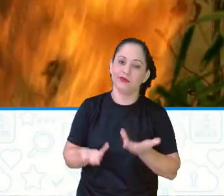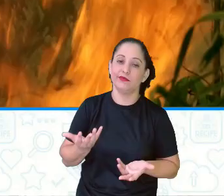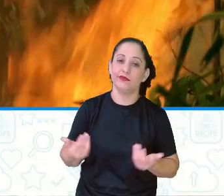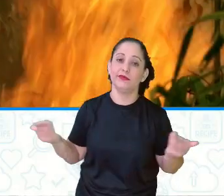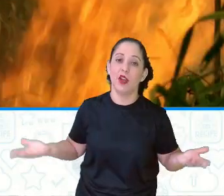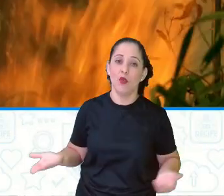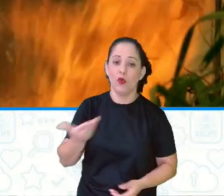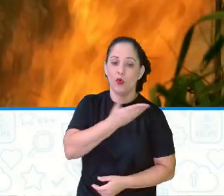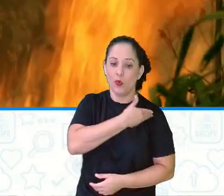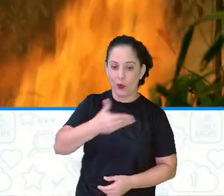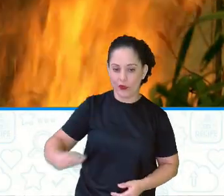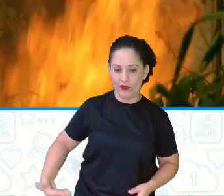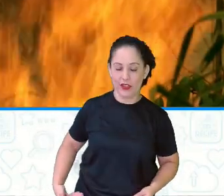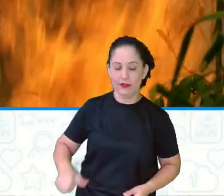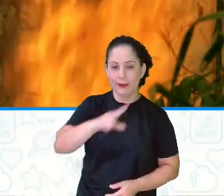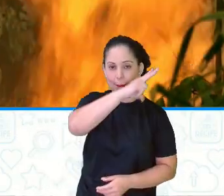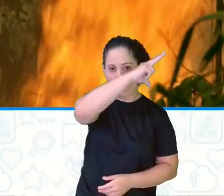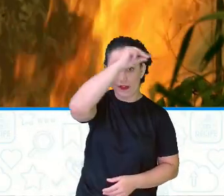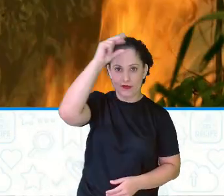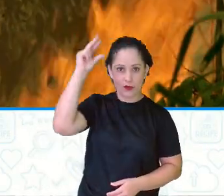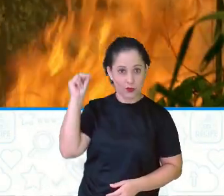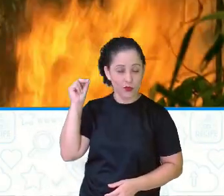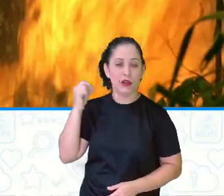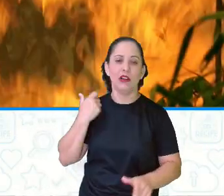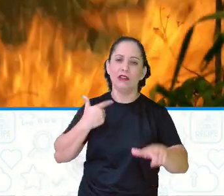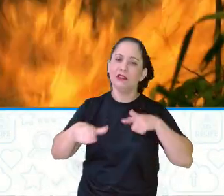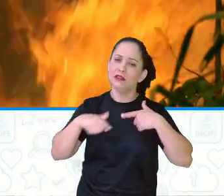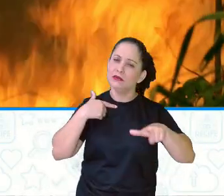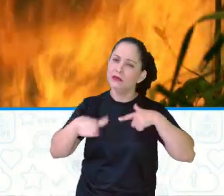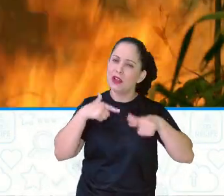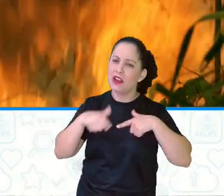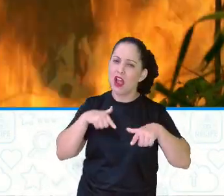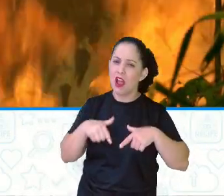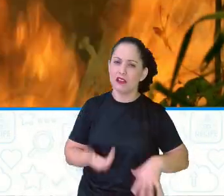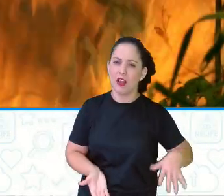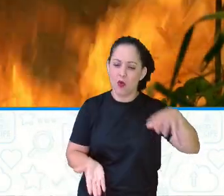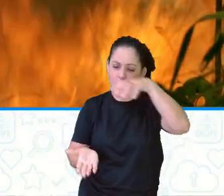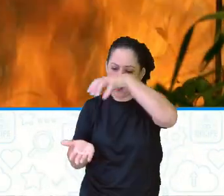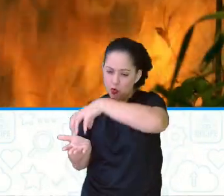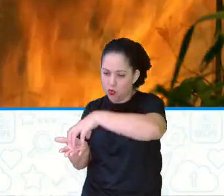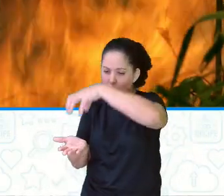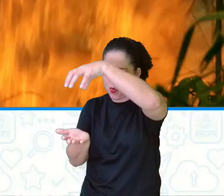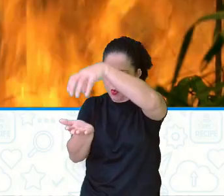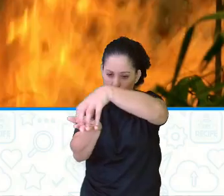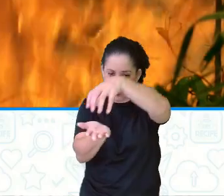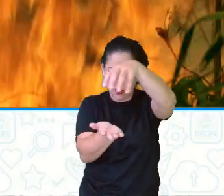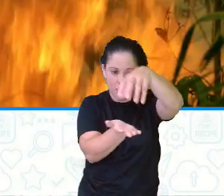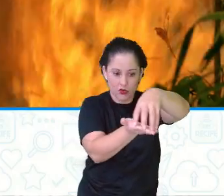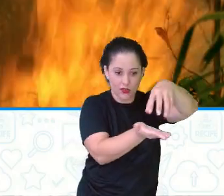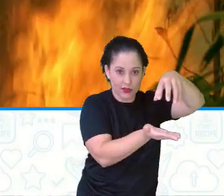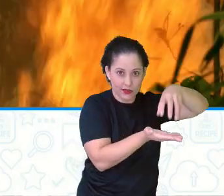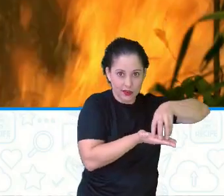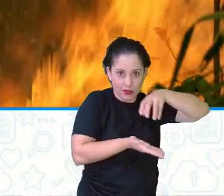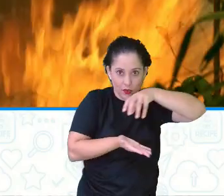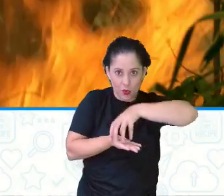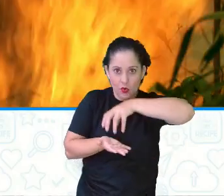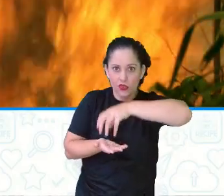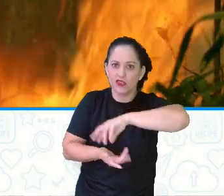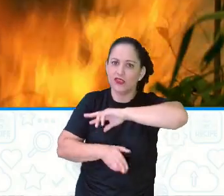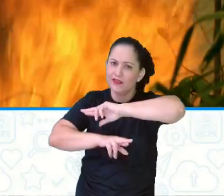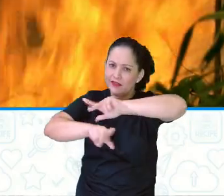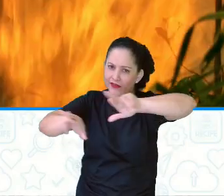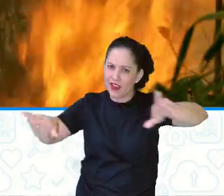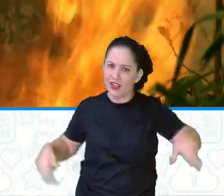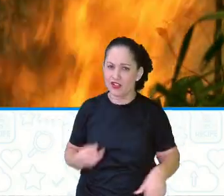governo municipal vem trabalhando em conjunto com as transformações de vários setores: habitação, turismo, lazer, meio ambiente, cultura